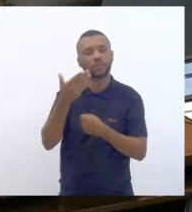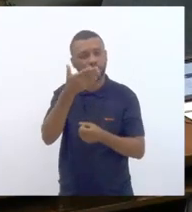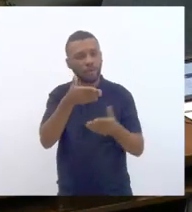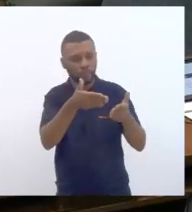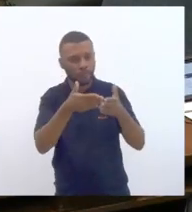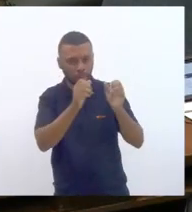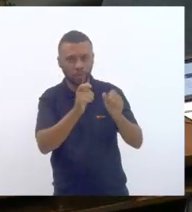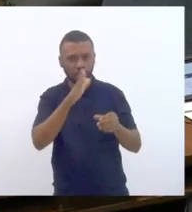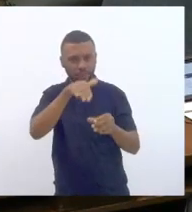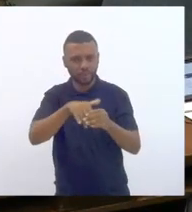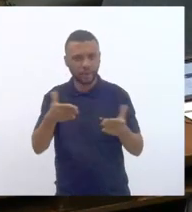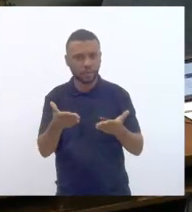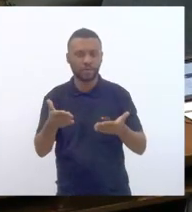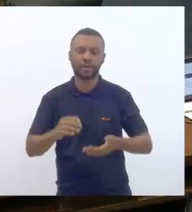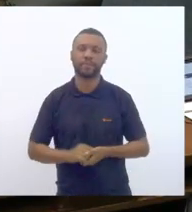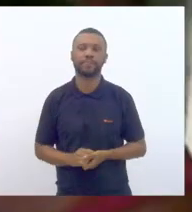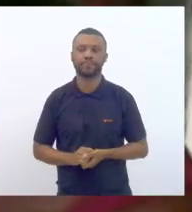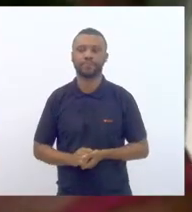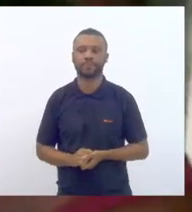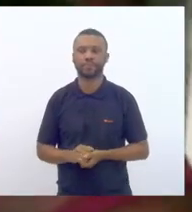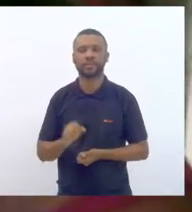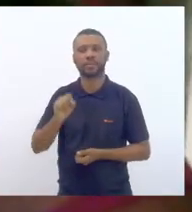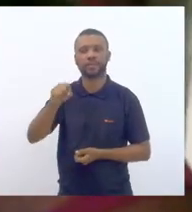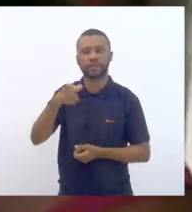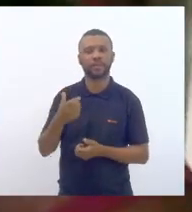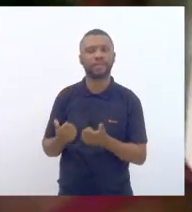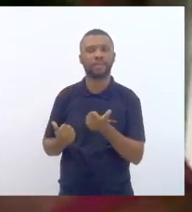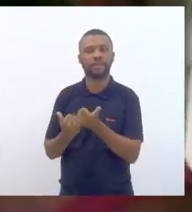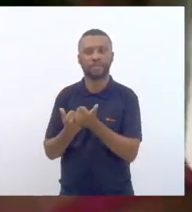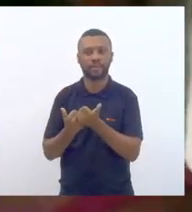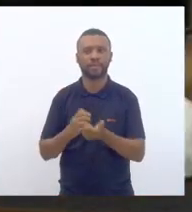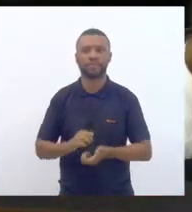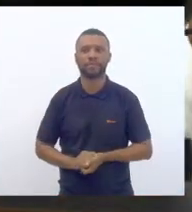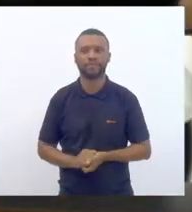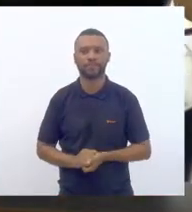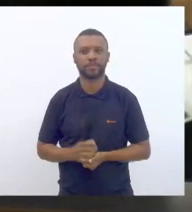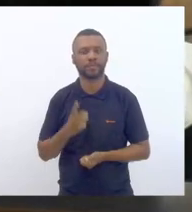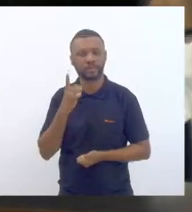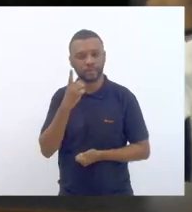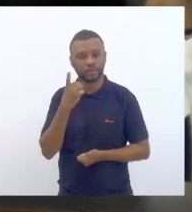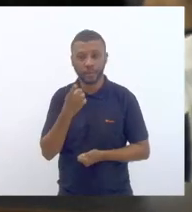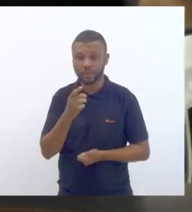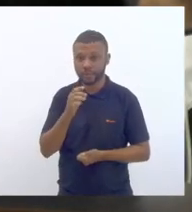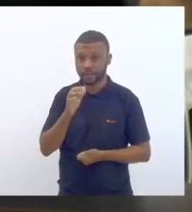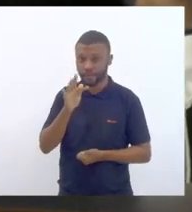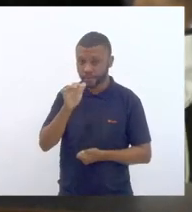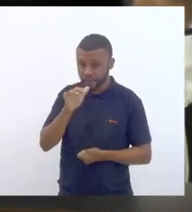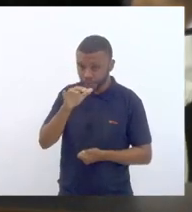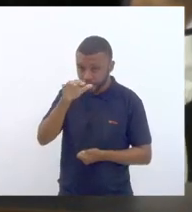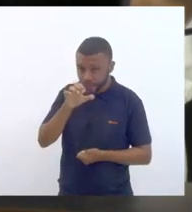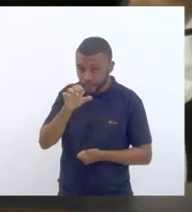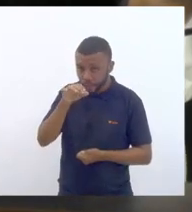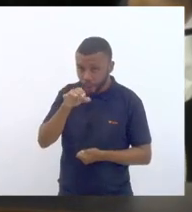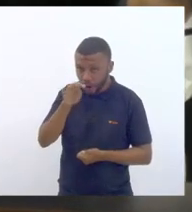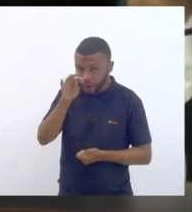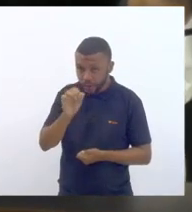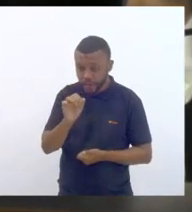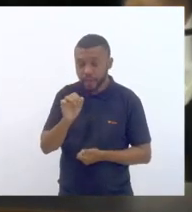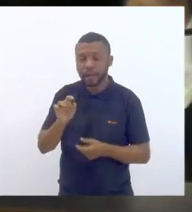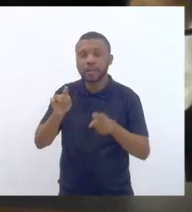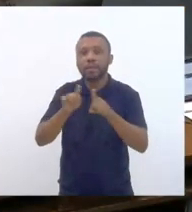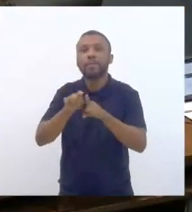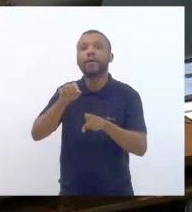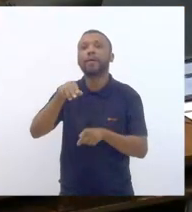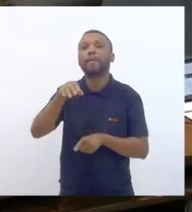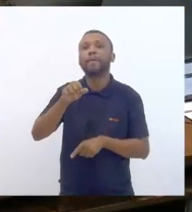favor. Voto sim, favorável. Deputada Franciane Mota, sim, 23. Tutuca, Marcos Abraão